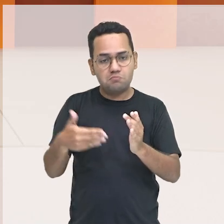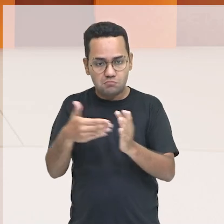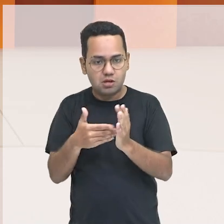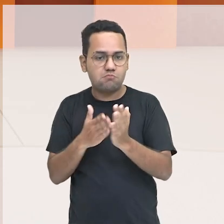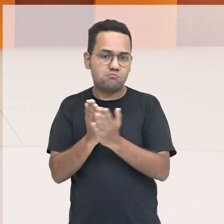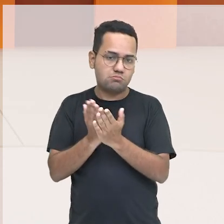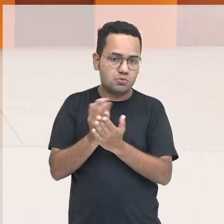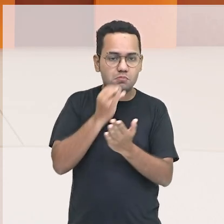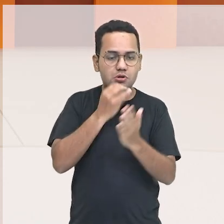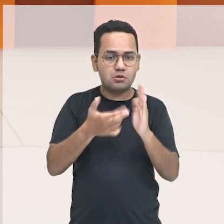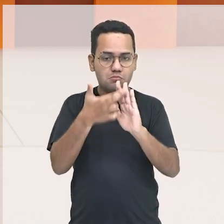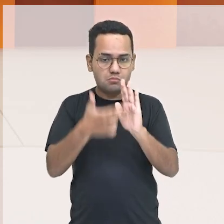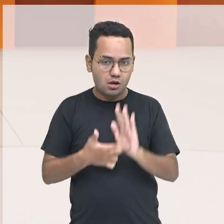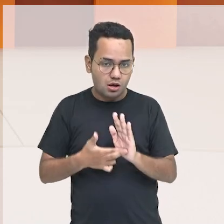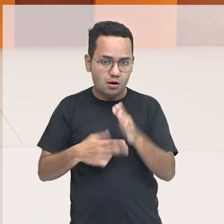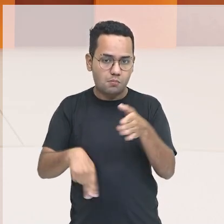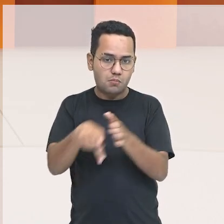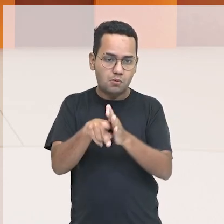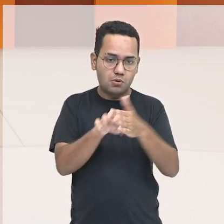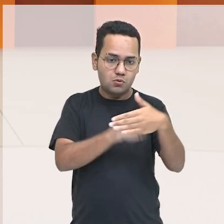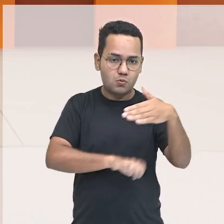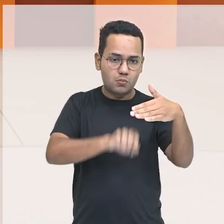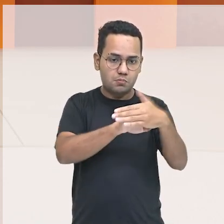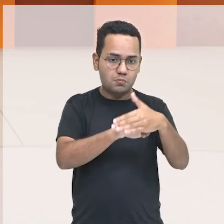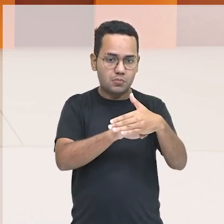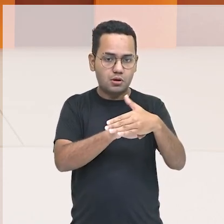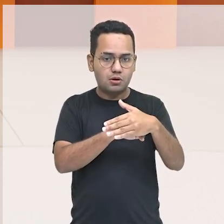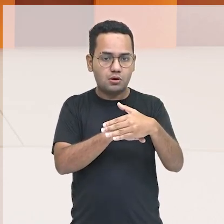de uma empresa, por exemplo, podem ser